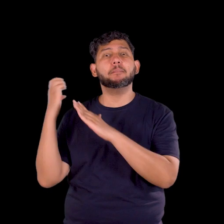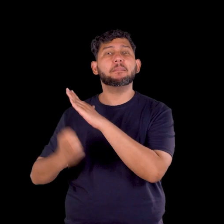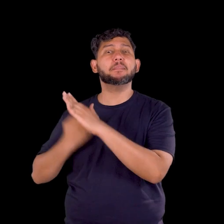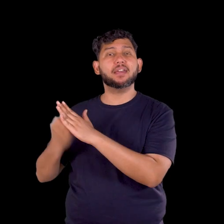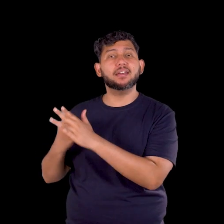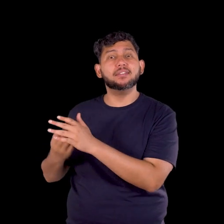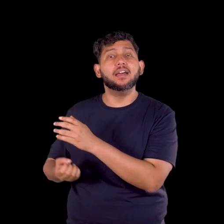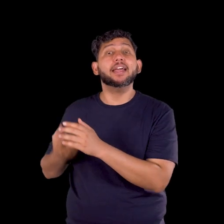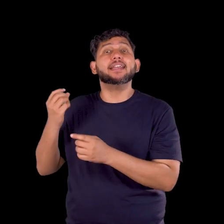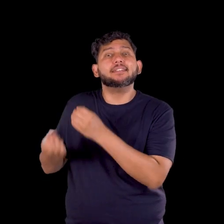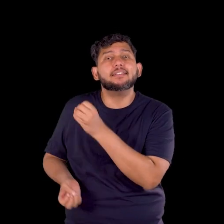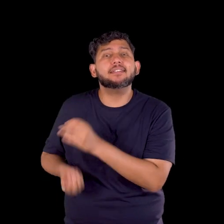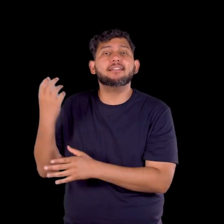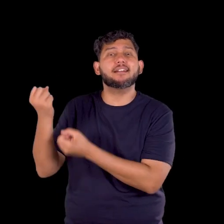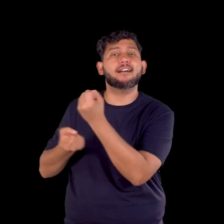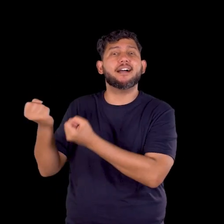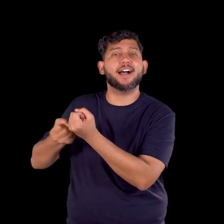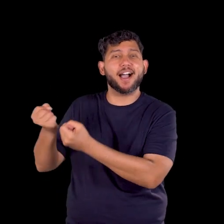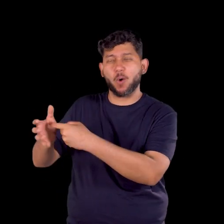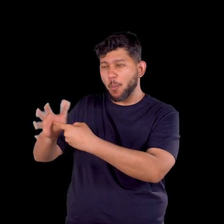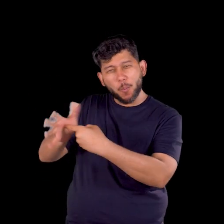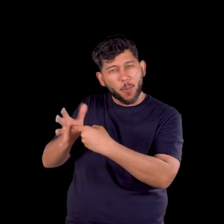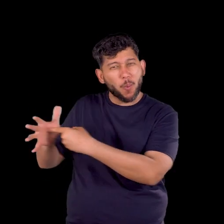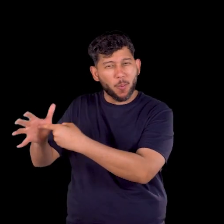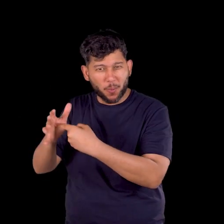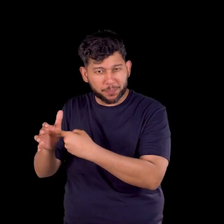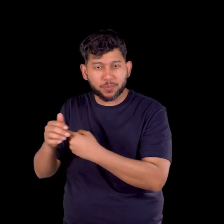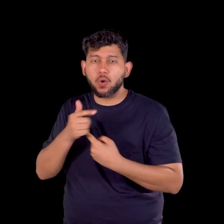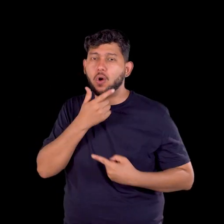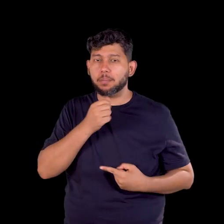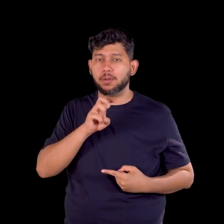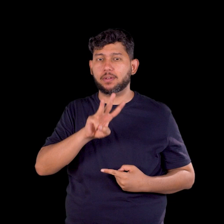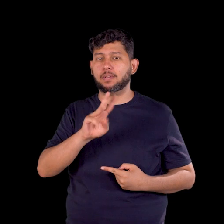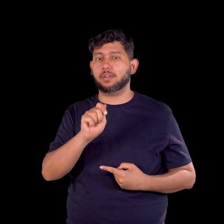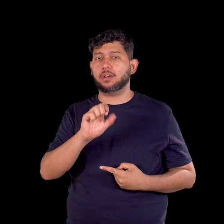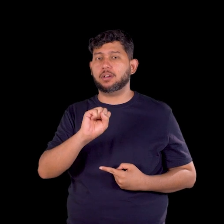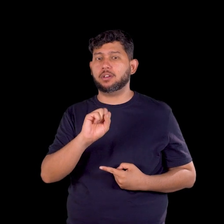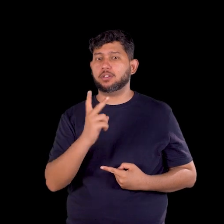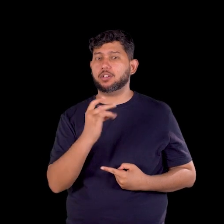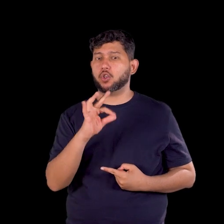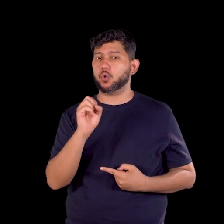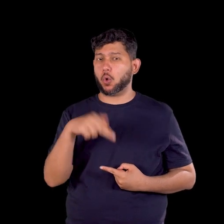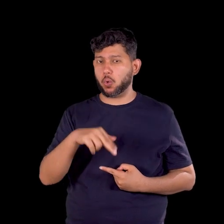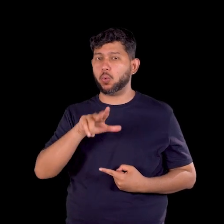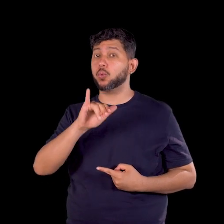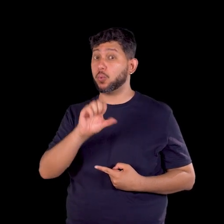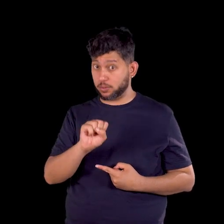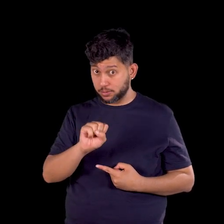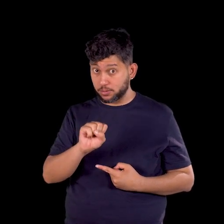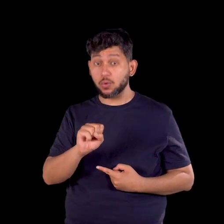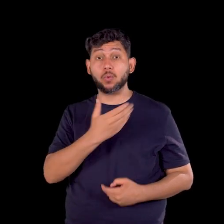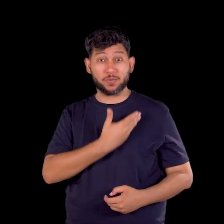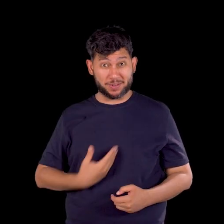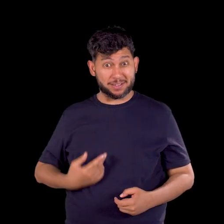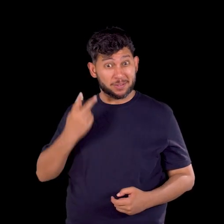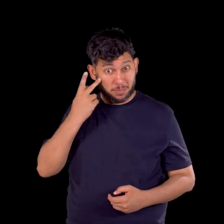estrangeiras de veículos, tanto que o governador de São Paulo, Washington Luiz, adotava como slogan de governo uma frase que